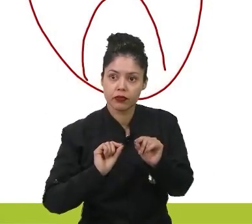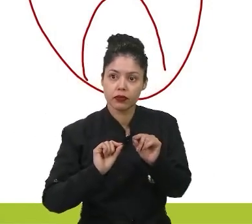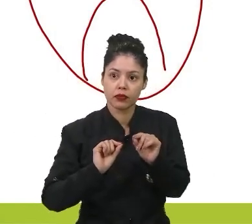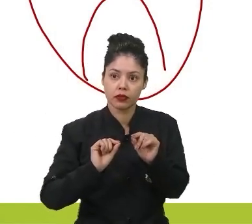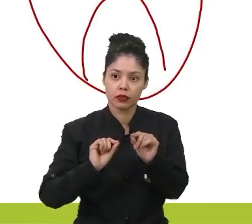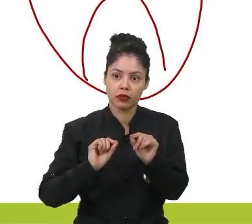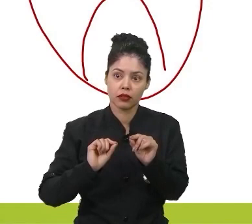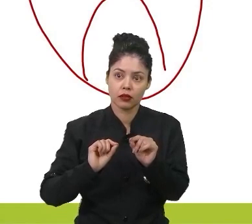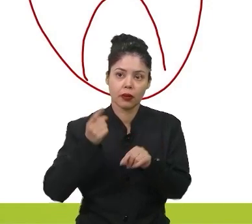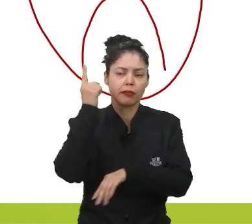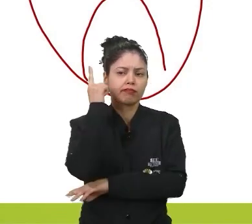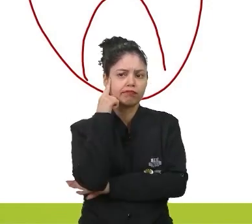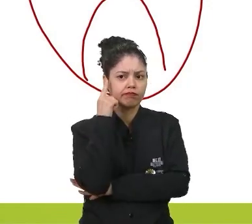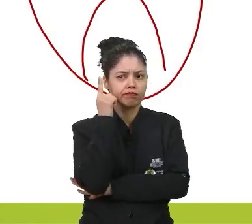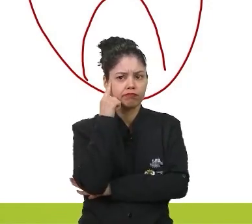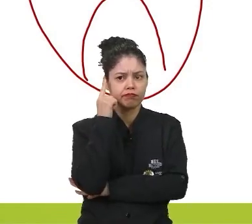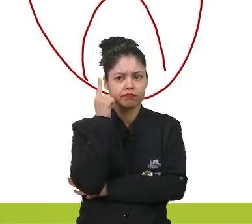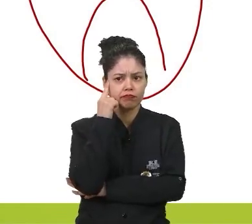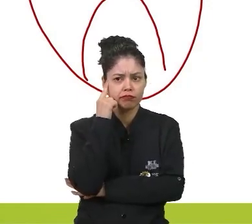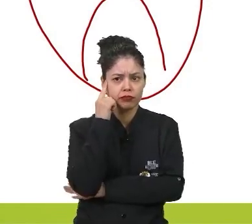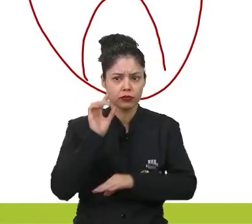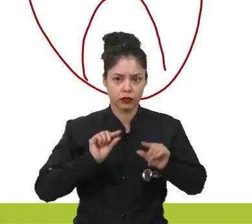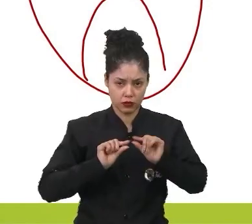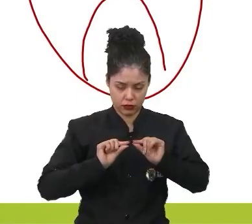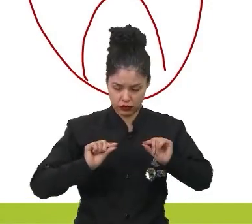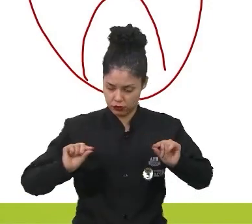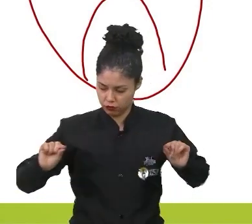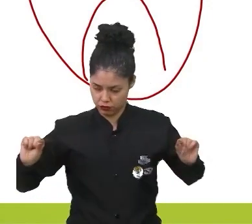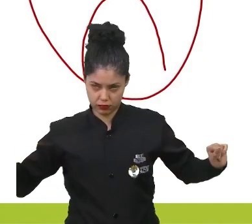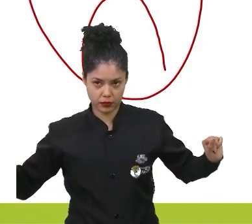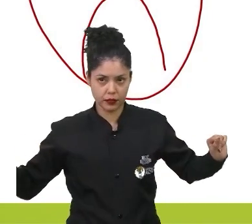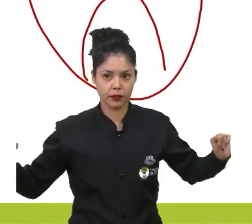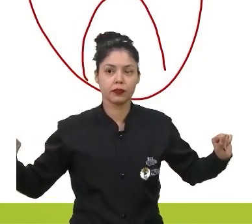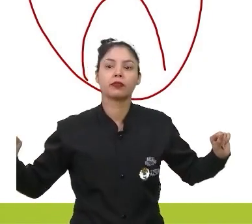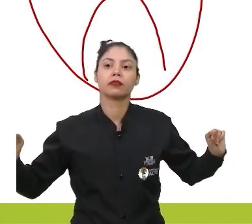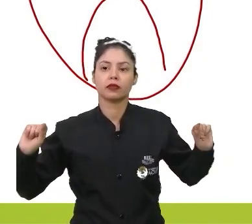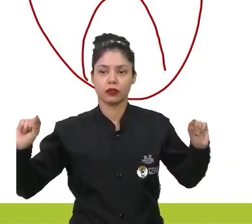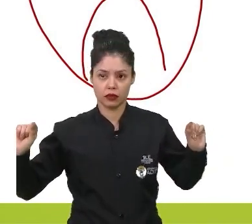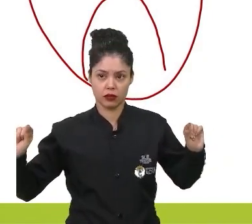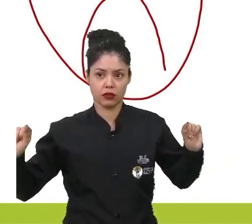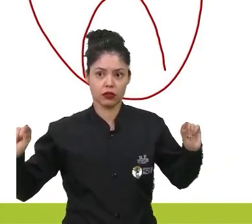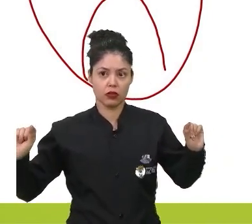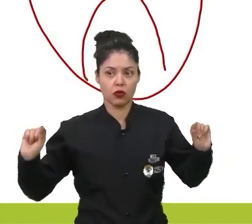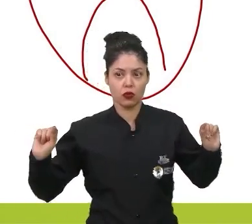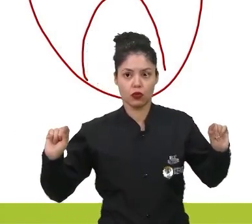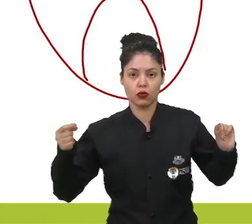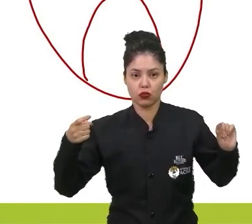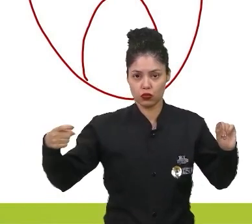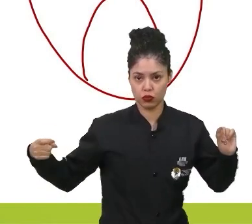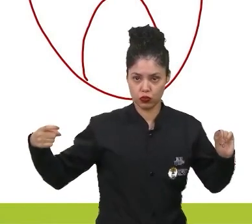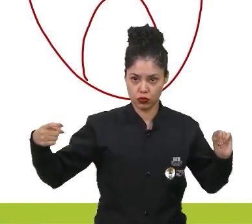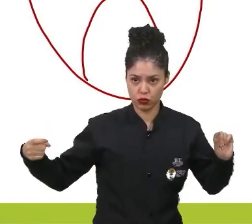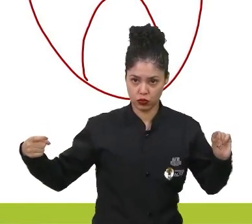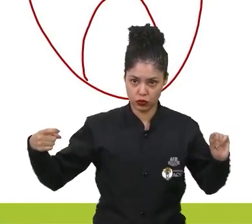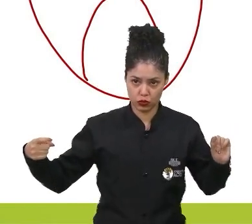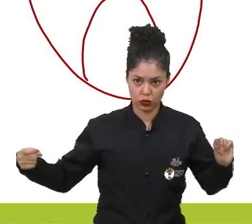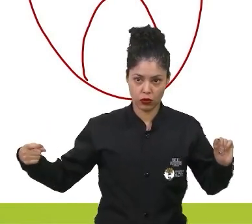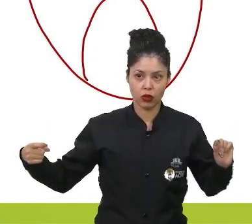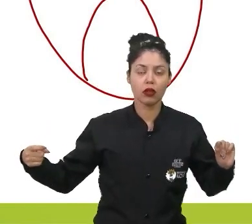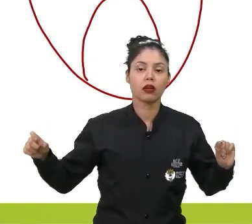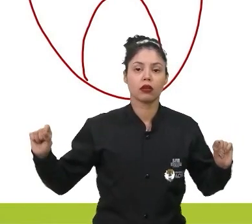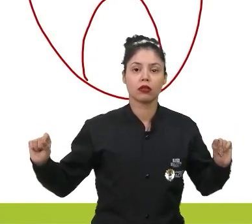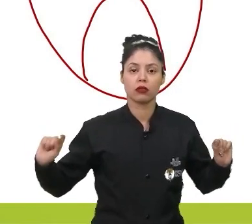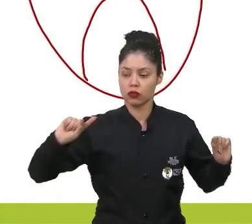imaginar um eixo aqui, ó, vamos chamar eixo das abscissas, né, que é a reta X. Toda vez que eu tenho uma reta X, eu vou ter aqui, ó, um